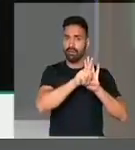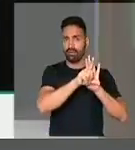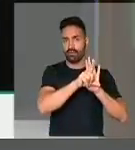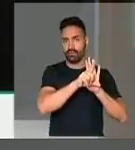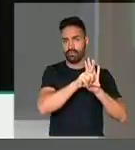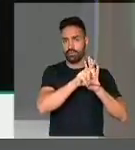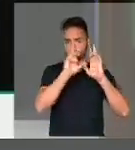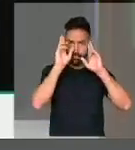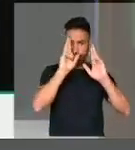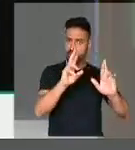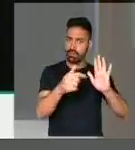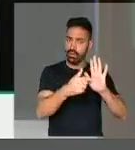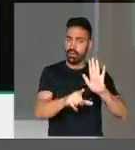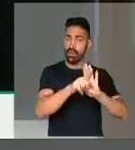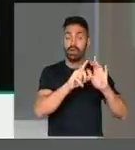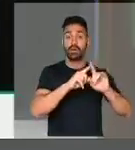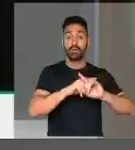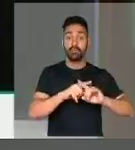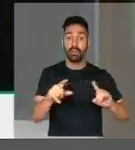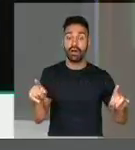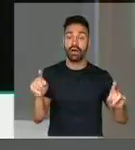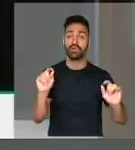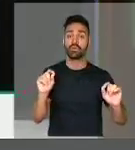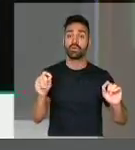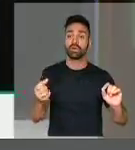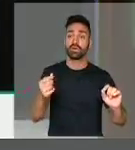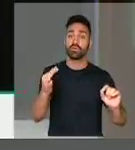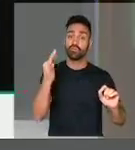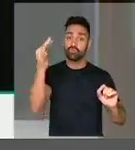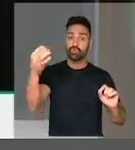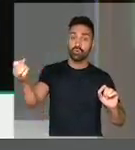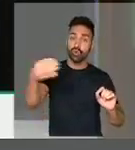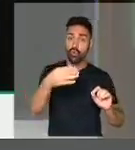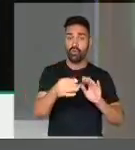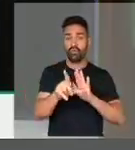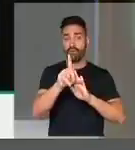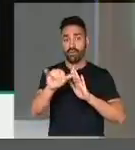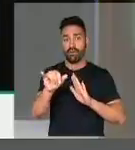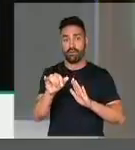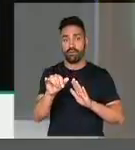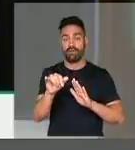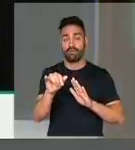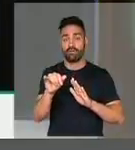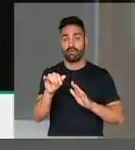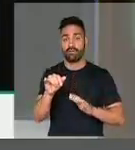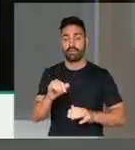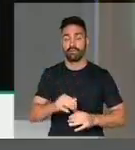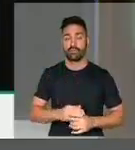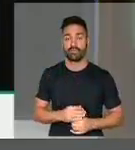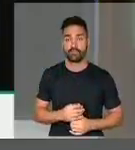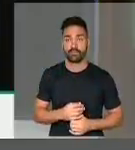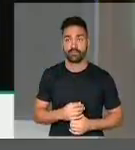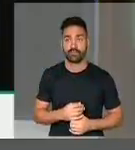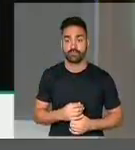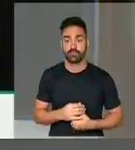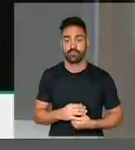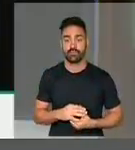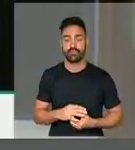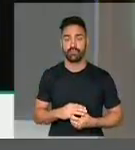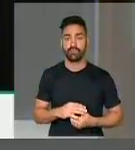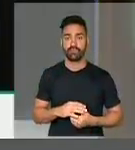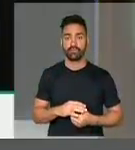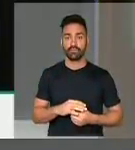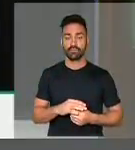ser cumprida, mas em novas legislações para os franqueados brasileiros.